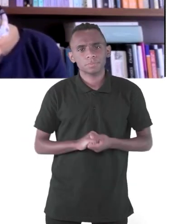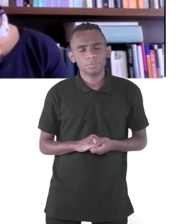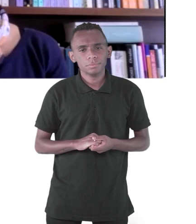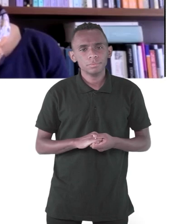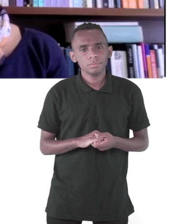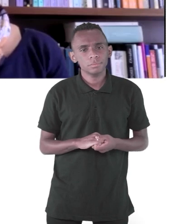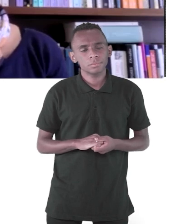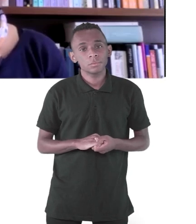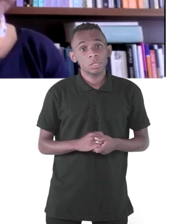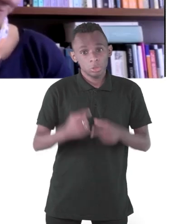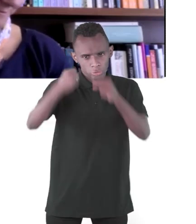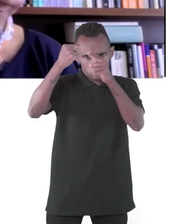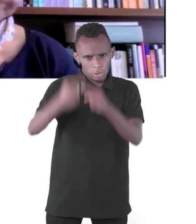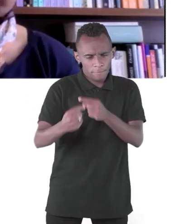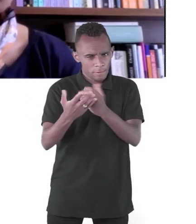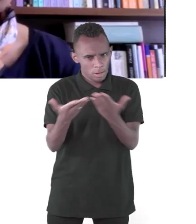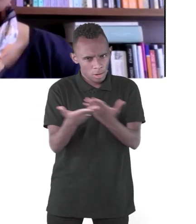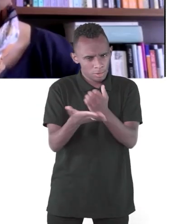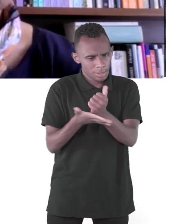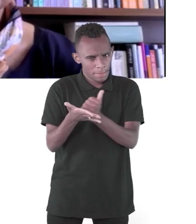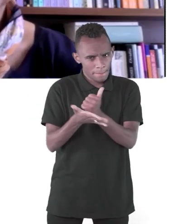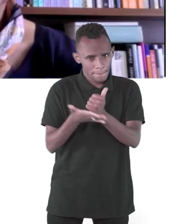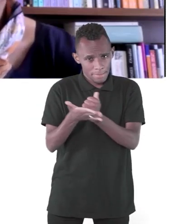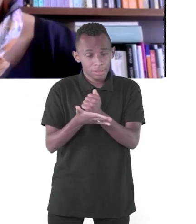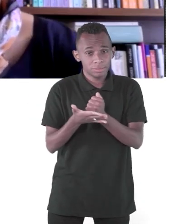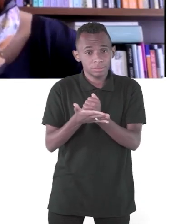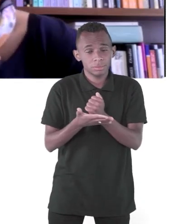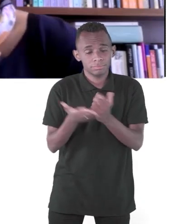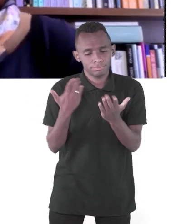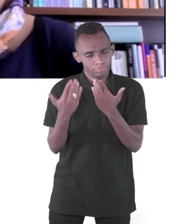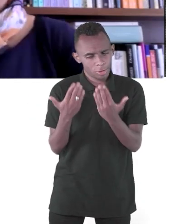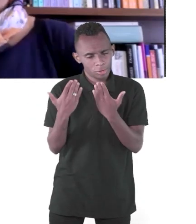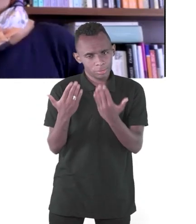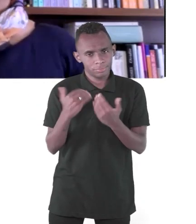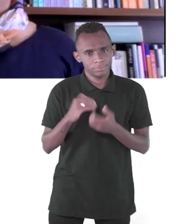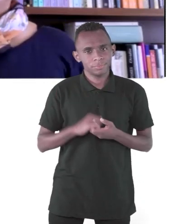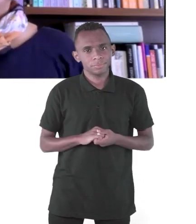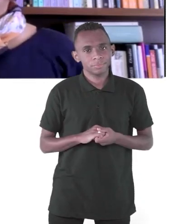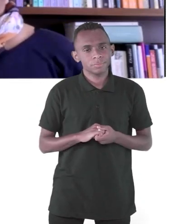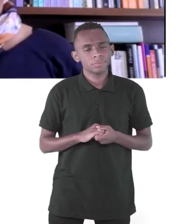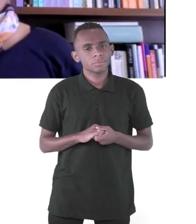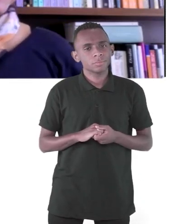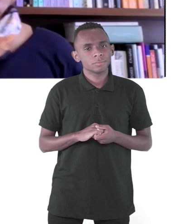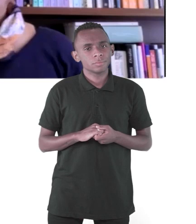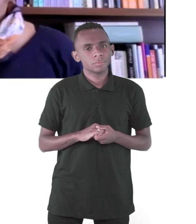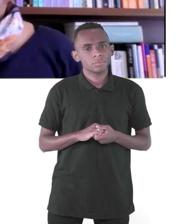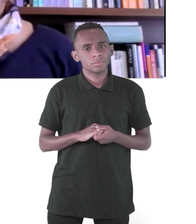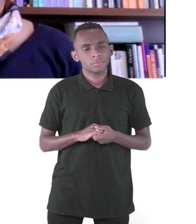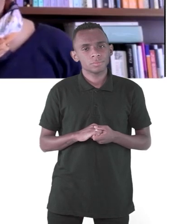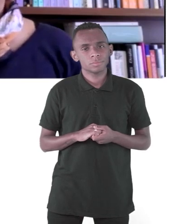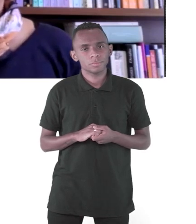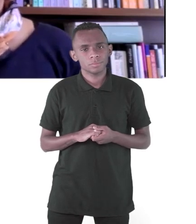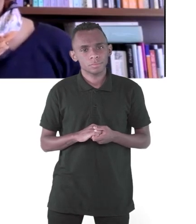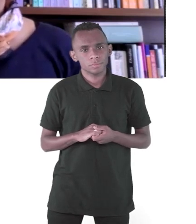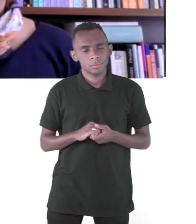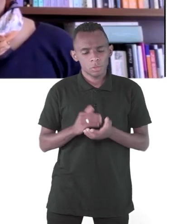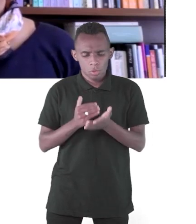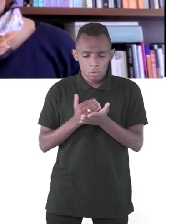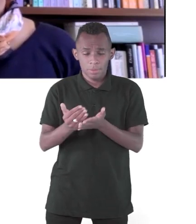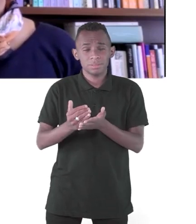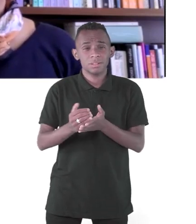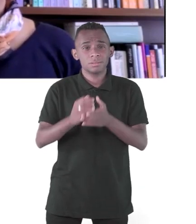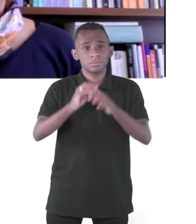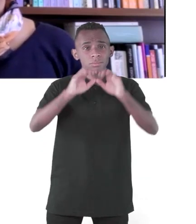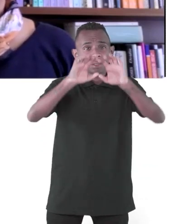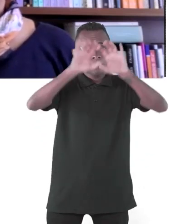que você vou te propor um desafio básico aqui na nossa conversa. Gosto. Que é começar a repartir